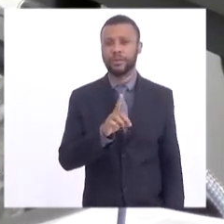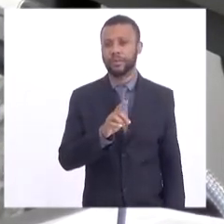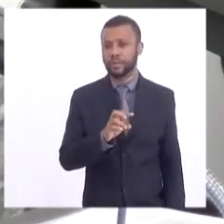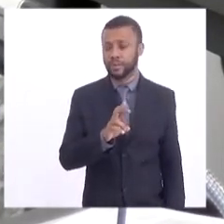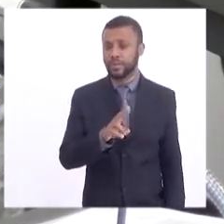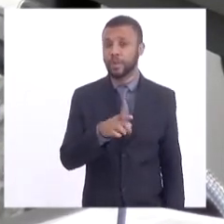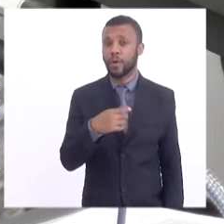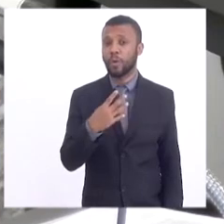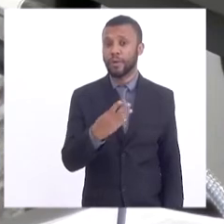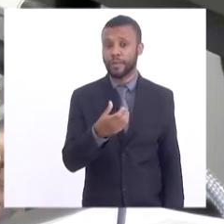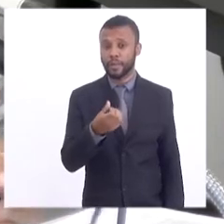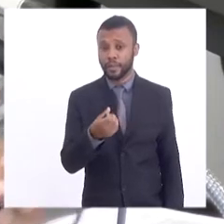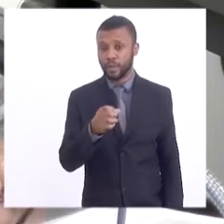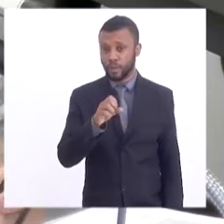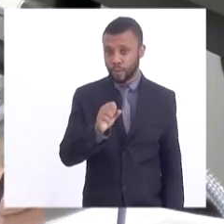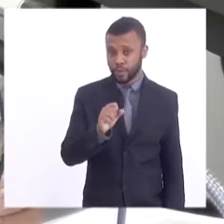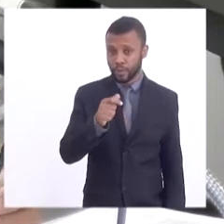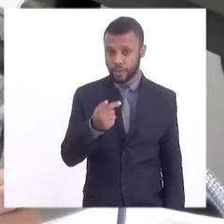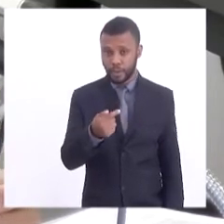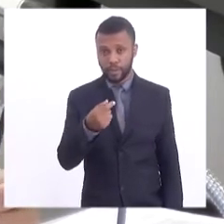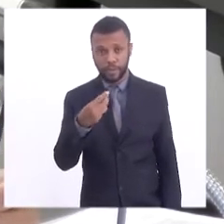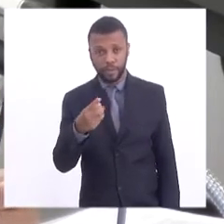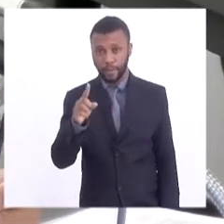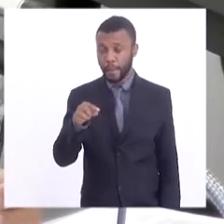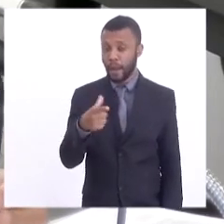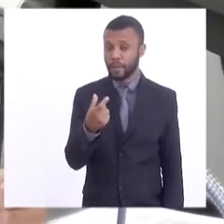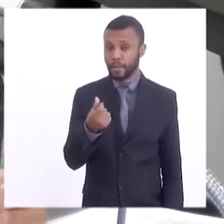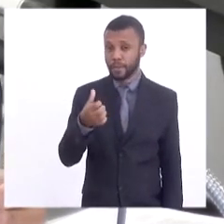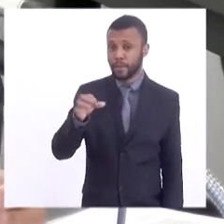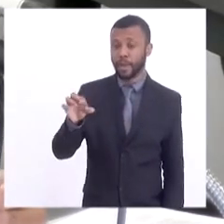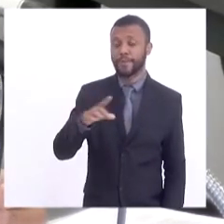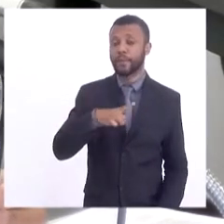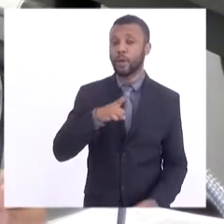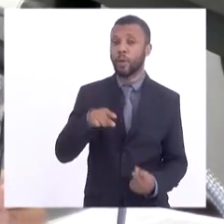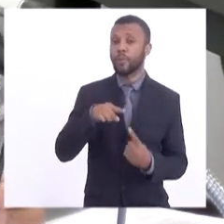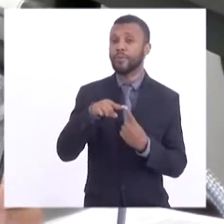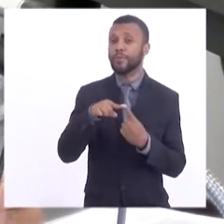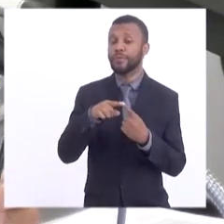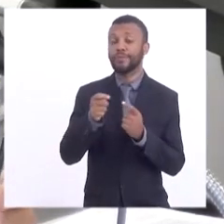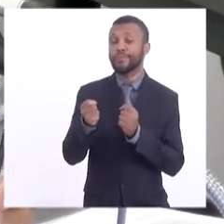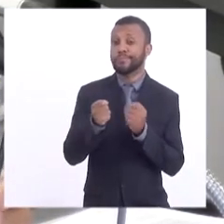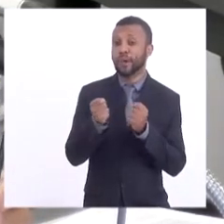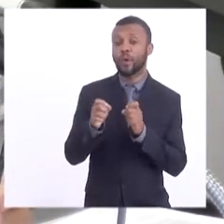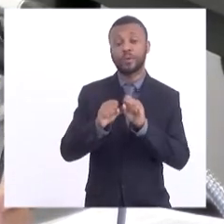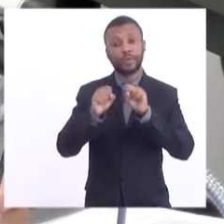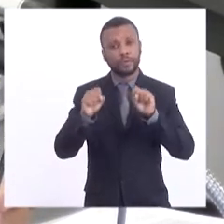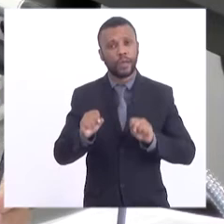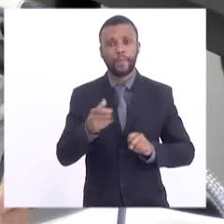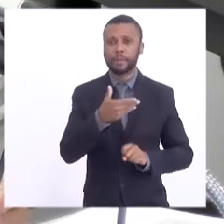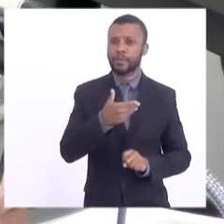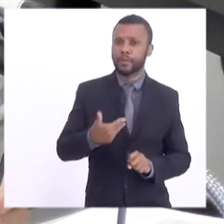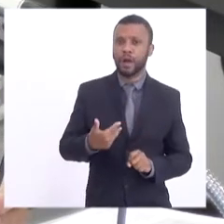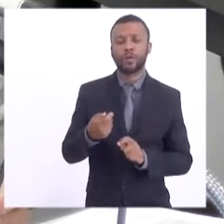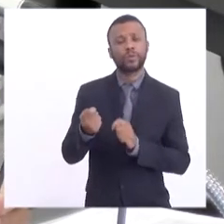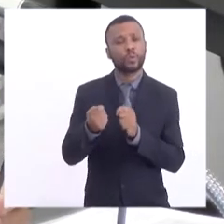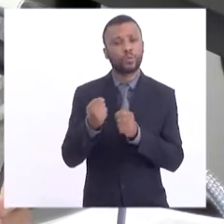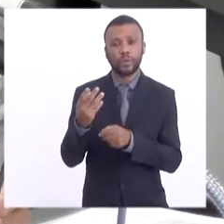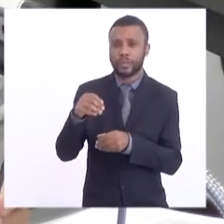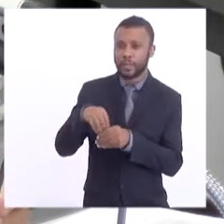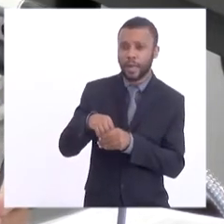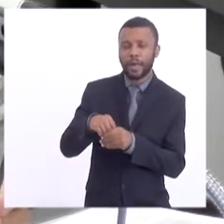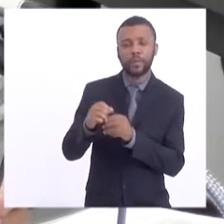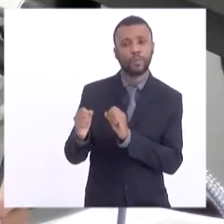46 873 2019 que é o que disciplina o sistema Estadual de controle interno do Poder